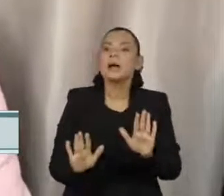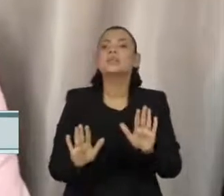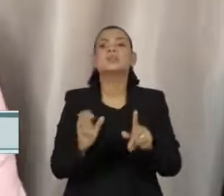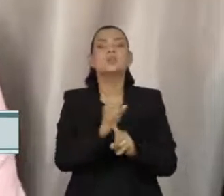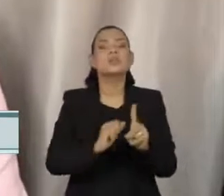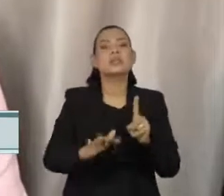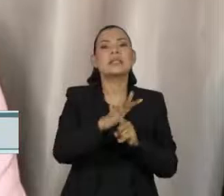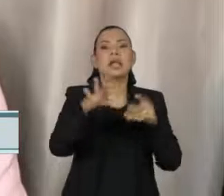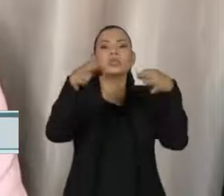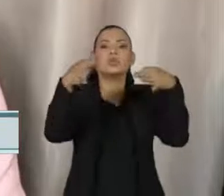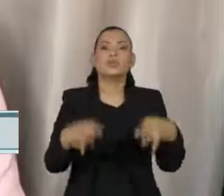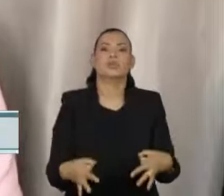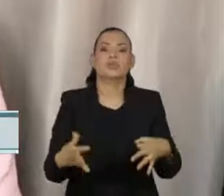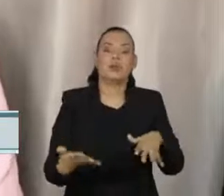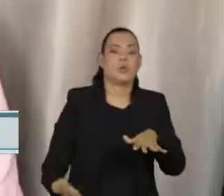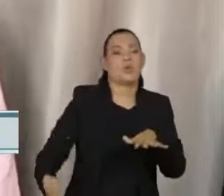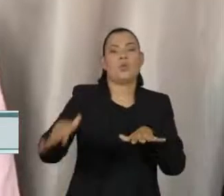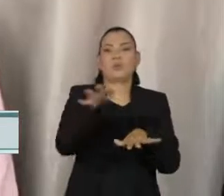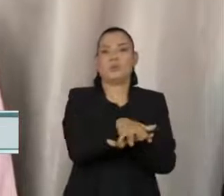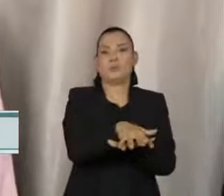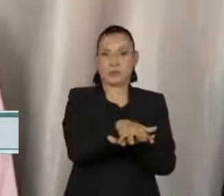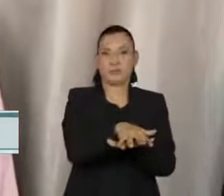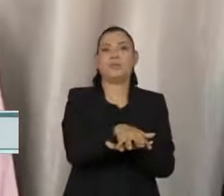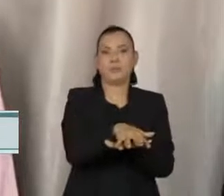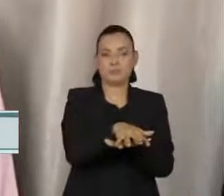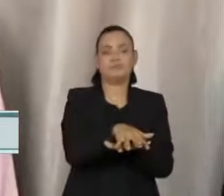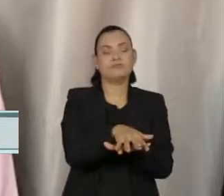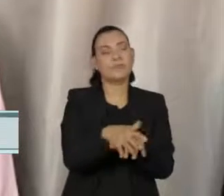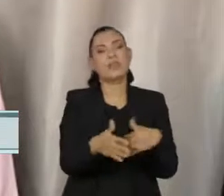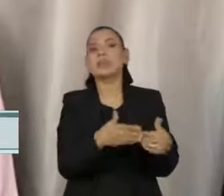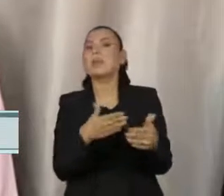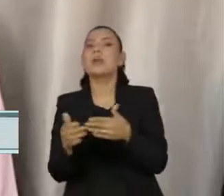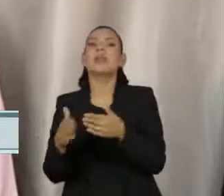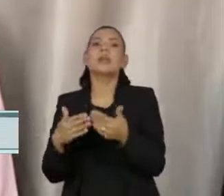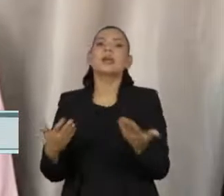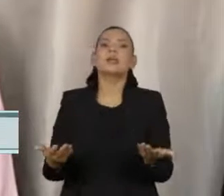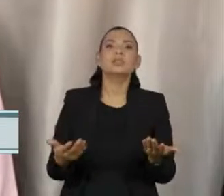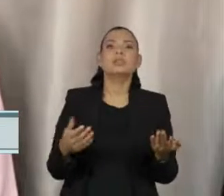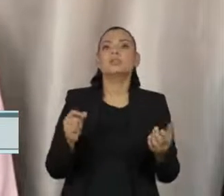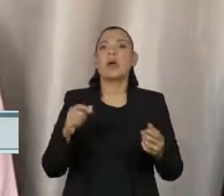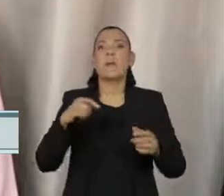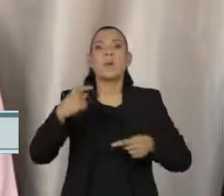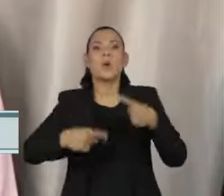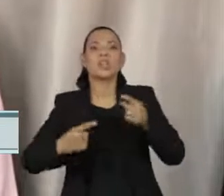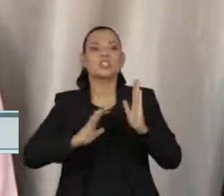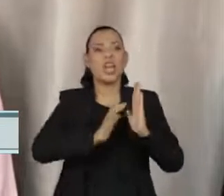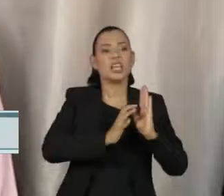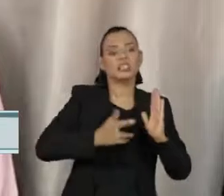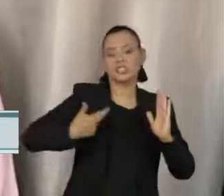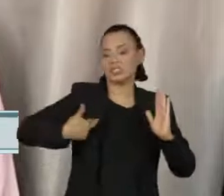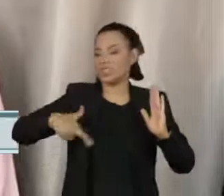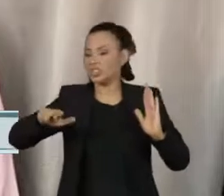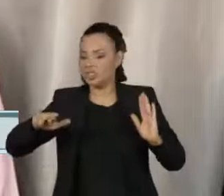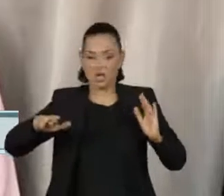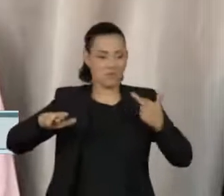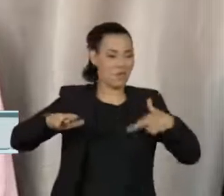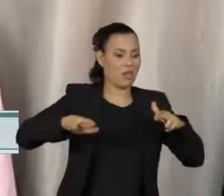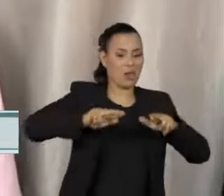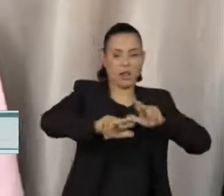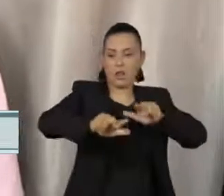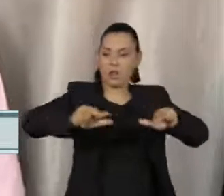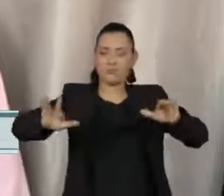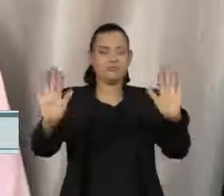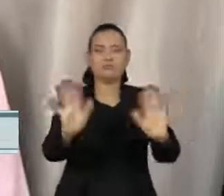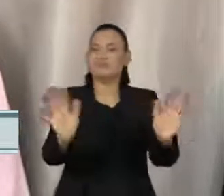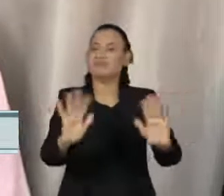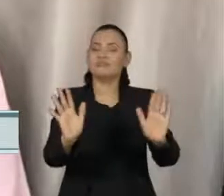mais justa, mais inclusiva e que, independentemente do partido, da questão política e da religião, da religiosidade ou da falta